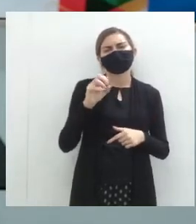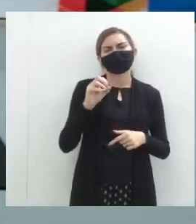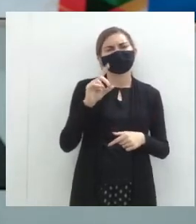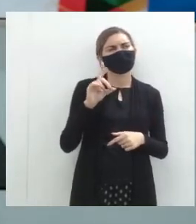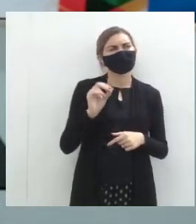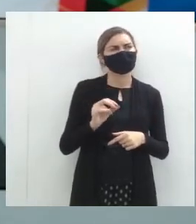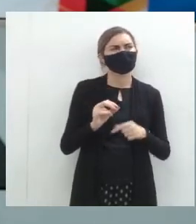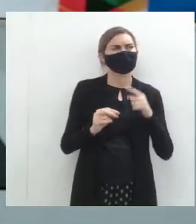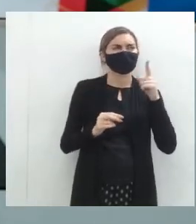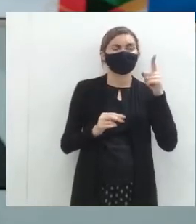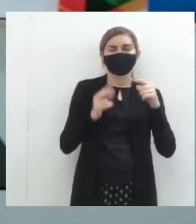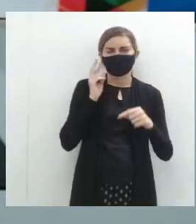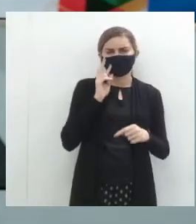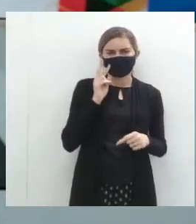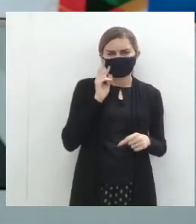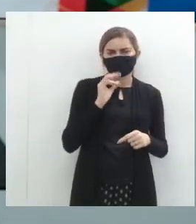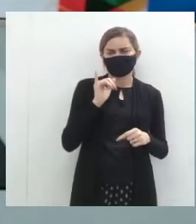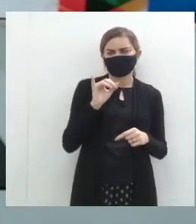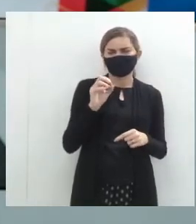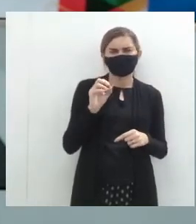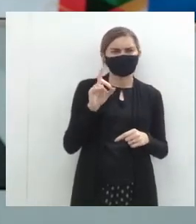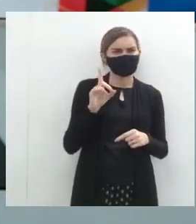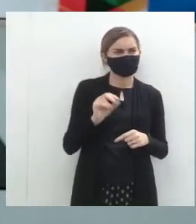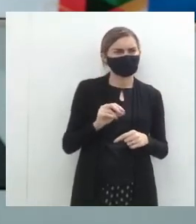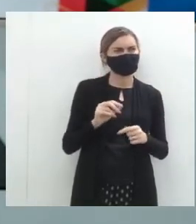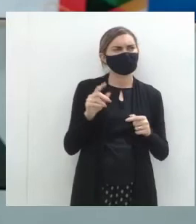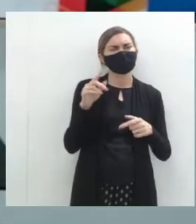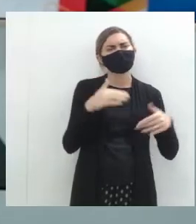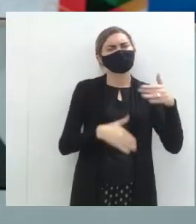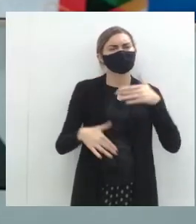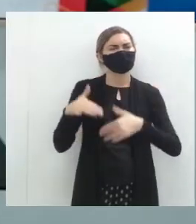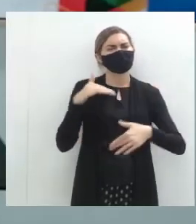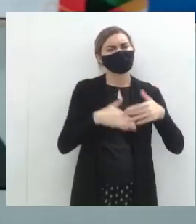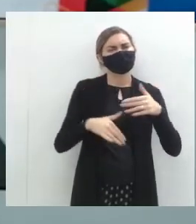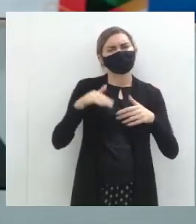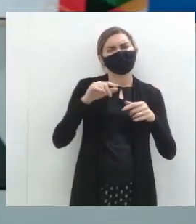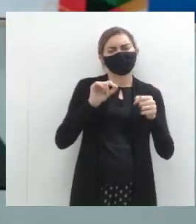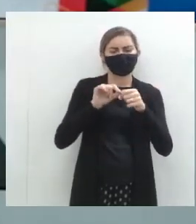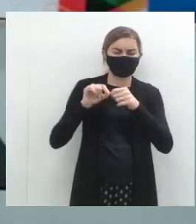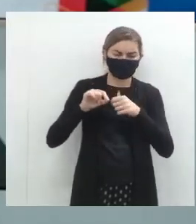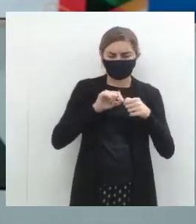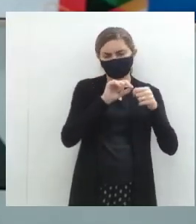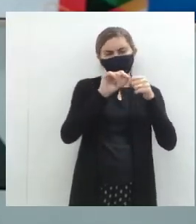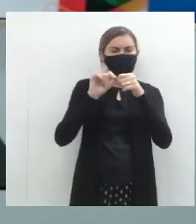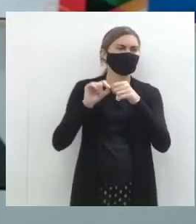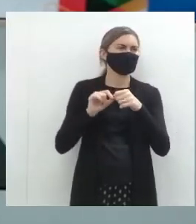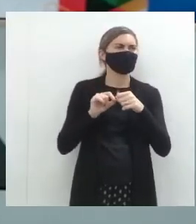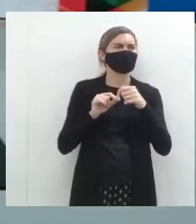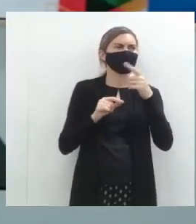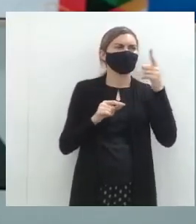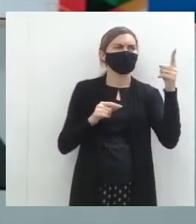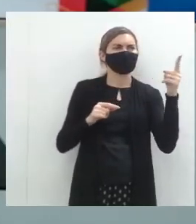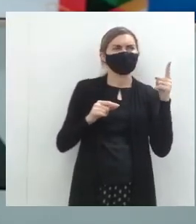ó. Lembrem que o iodo, ele vai participar da formação,